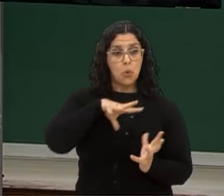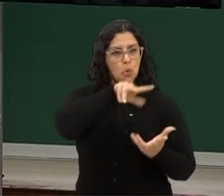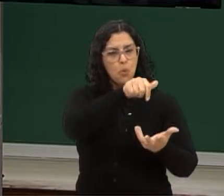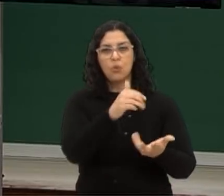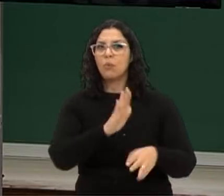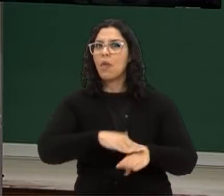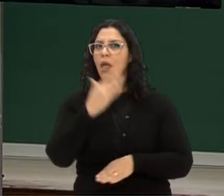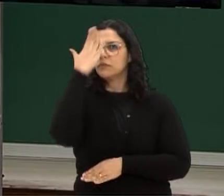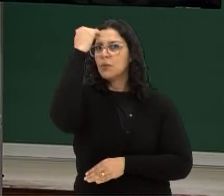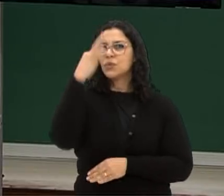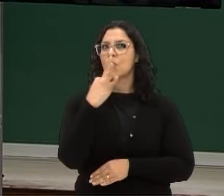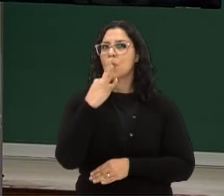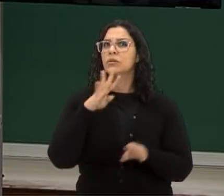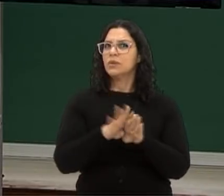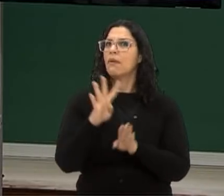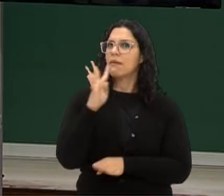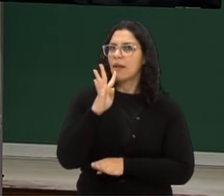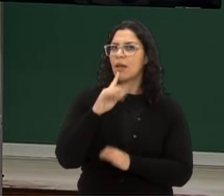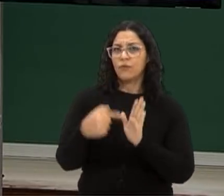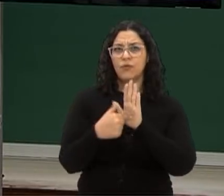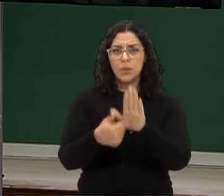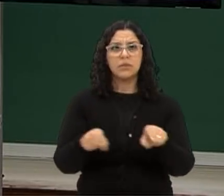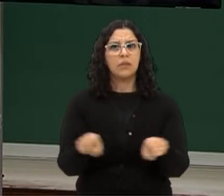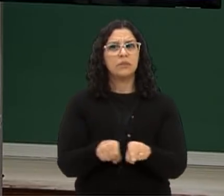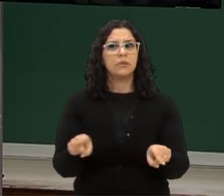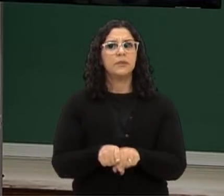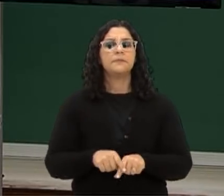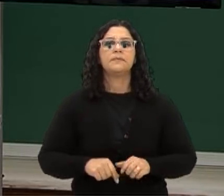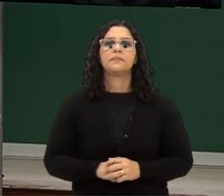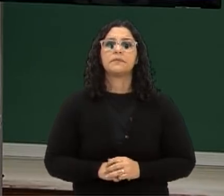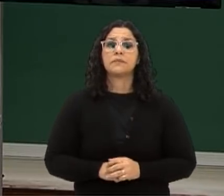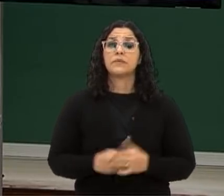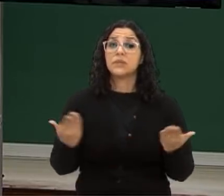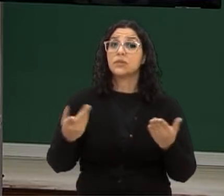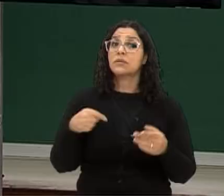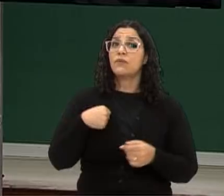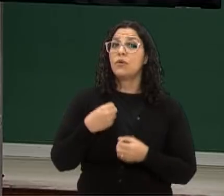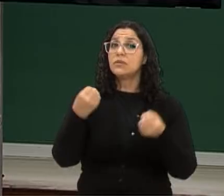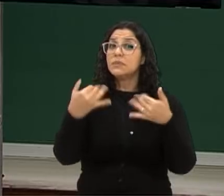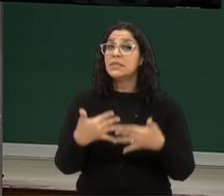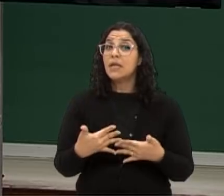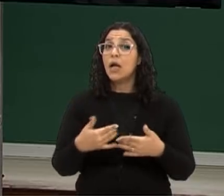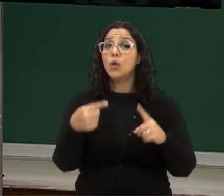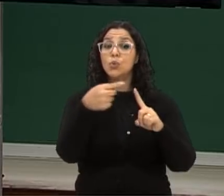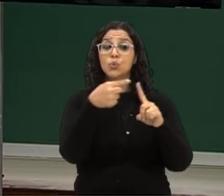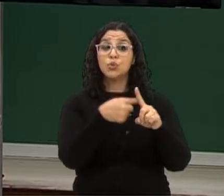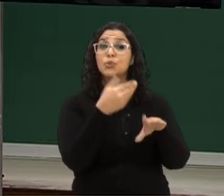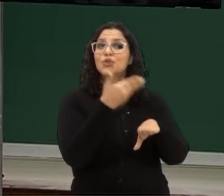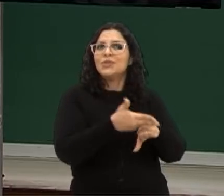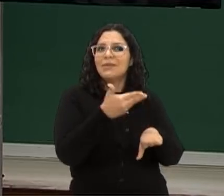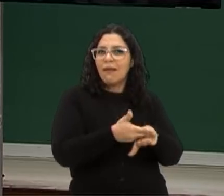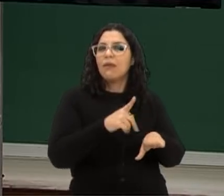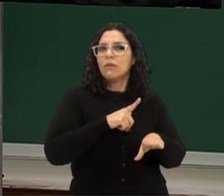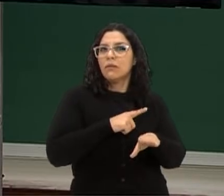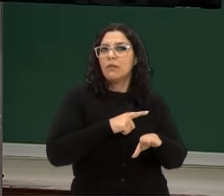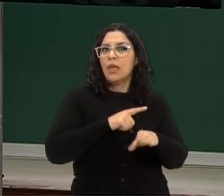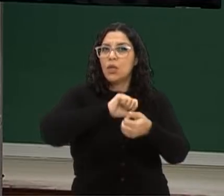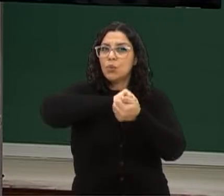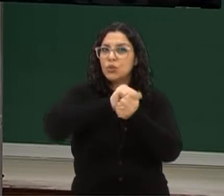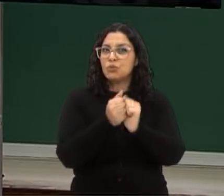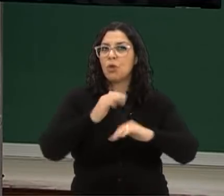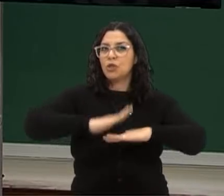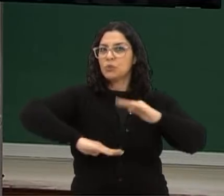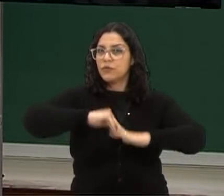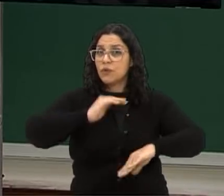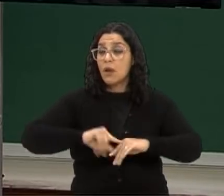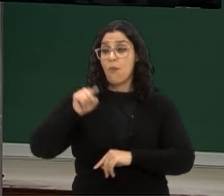É uma parte assim, bem legal essa parte dos atletas. Vamos falar os tipos de treinos que os atletas fazem, né? Então, quando um jogador